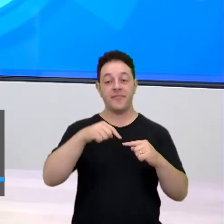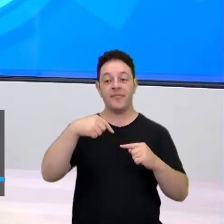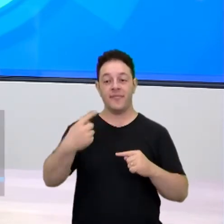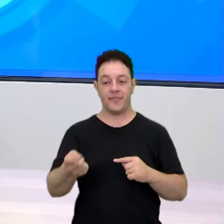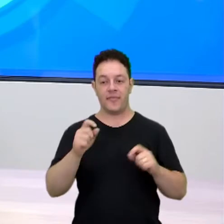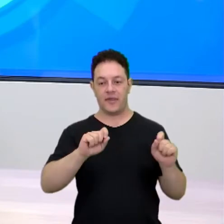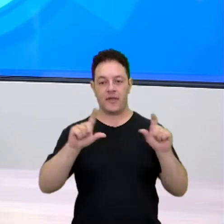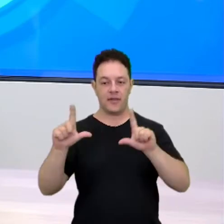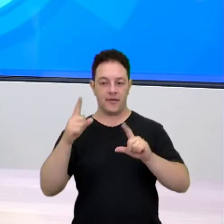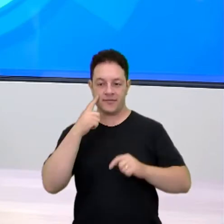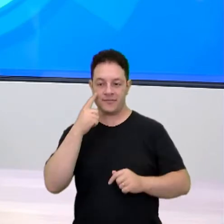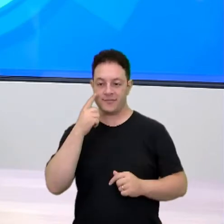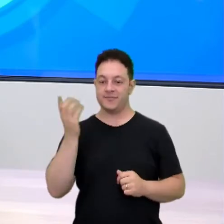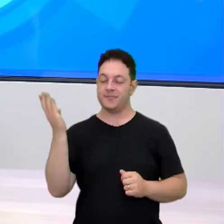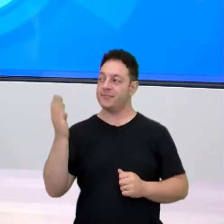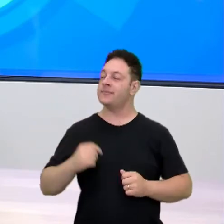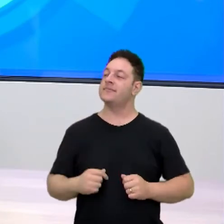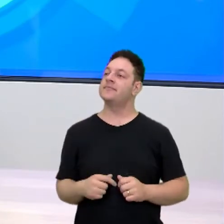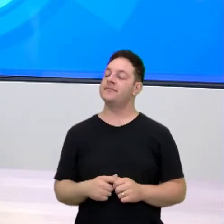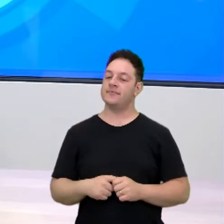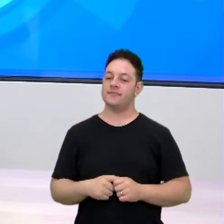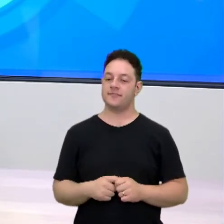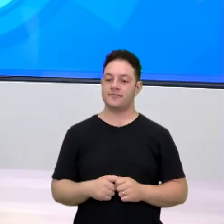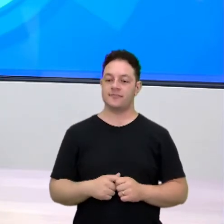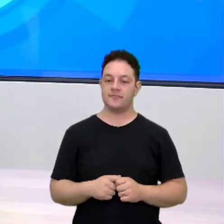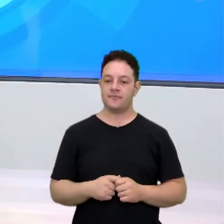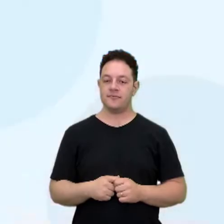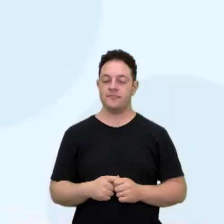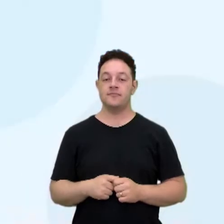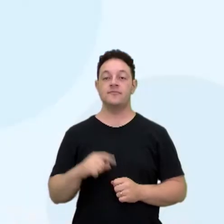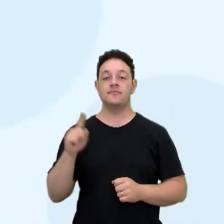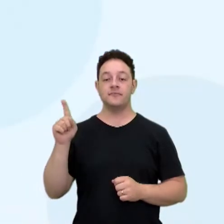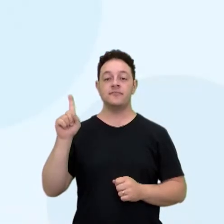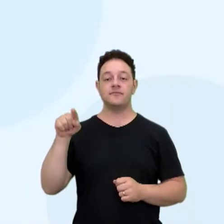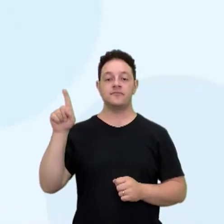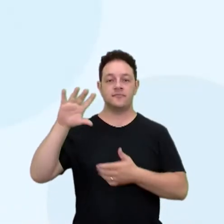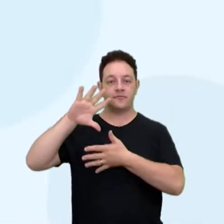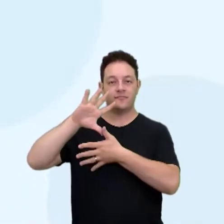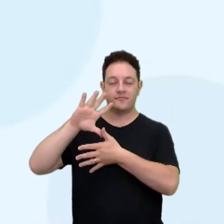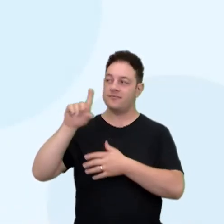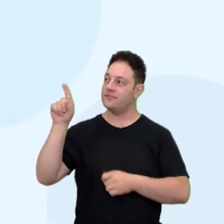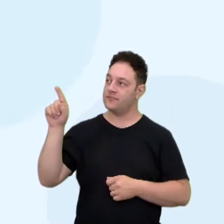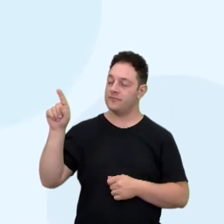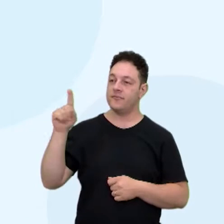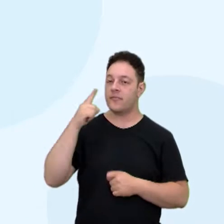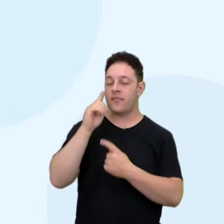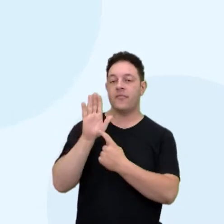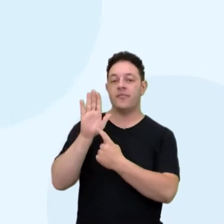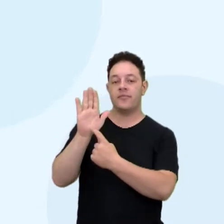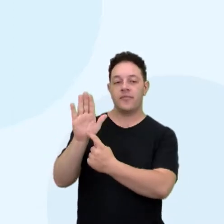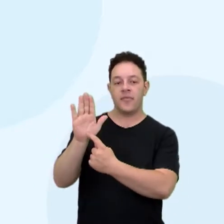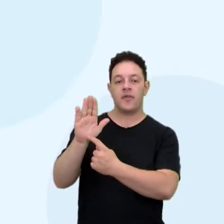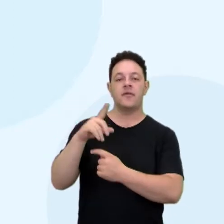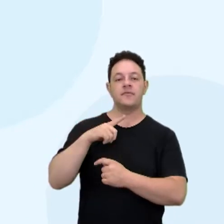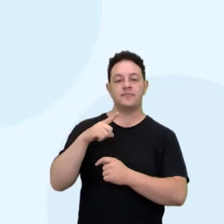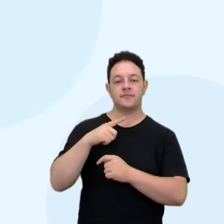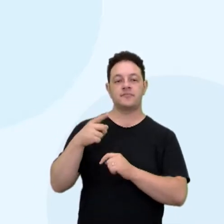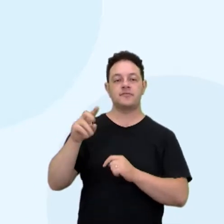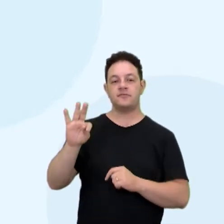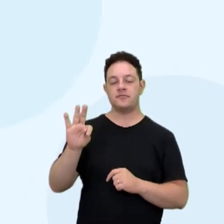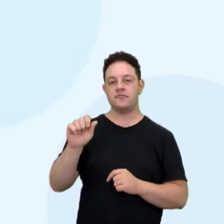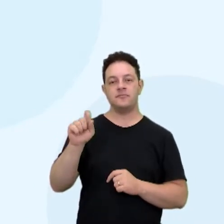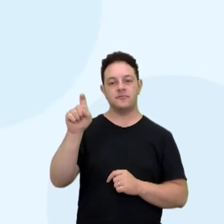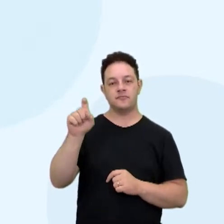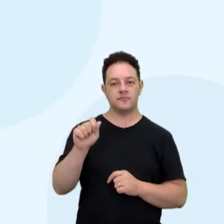próximo slide aí, né? Na próxima tela nós vamos ver aí, né, um mapa mostrando aí sobre taxa de